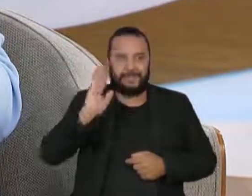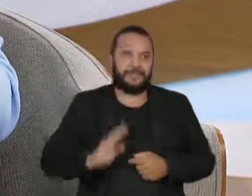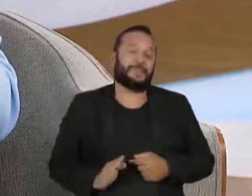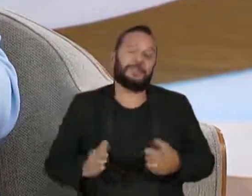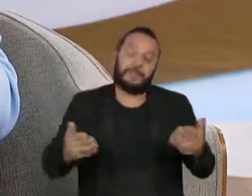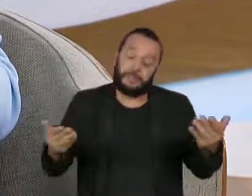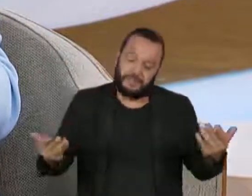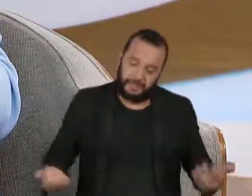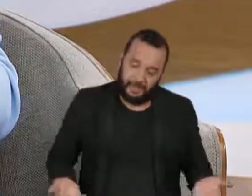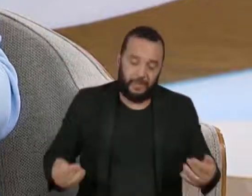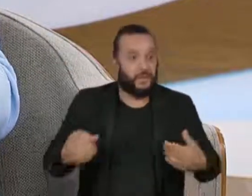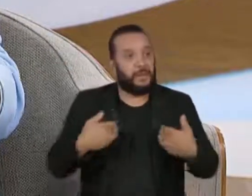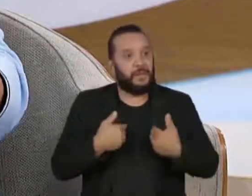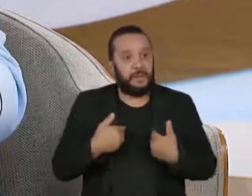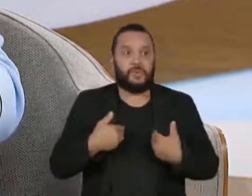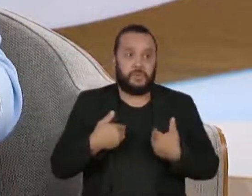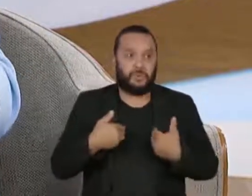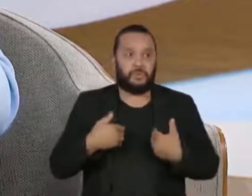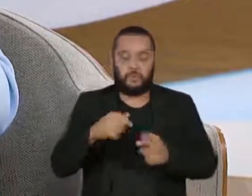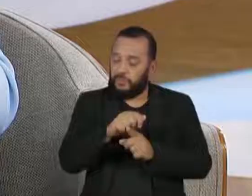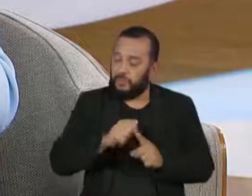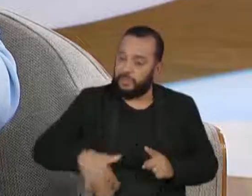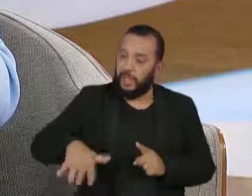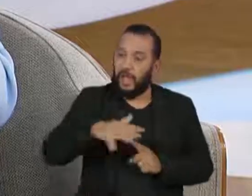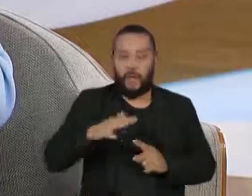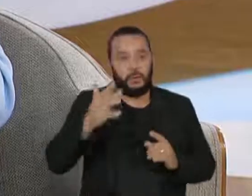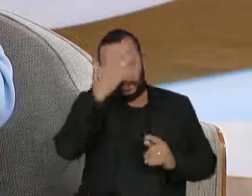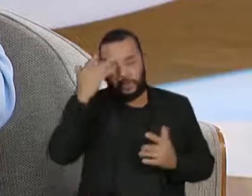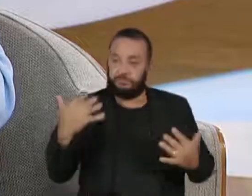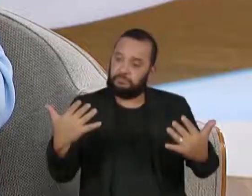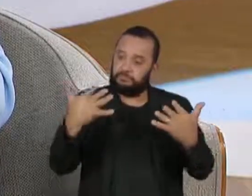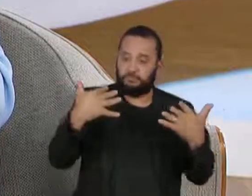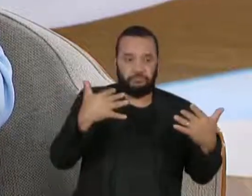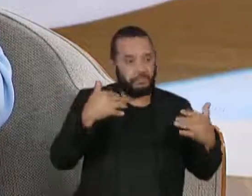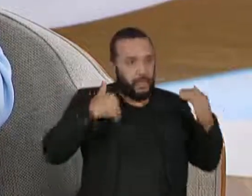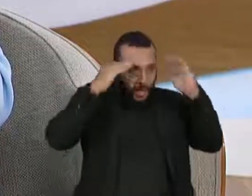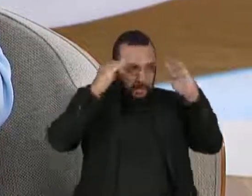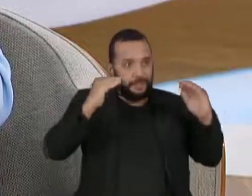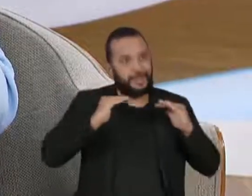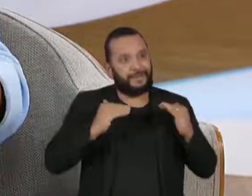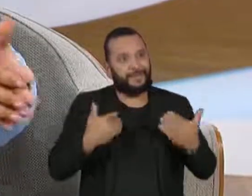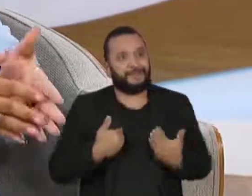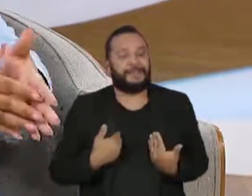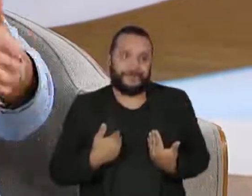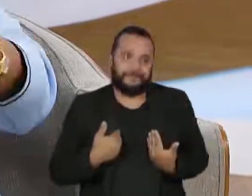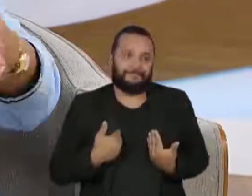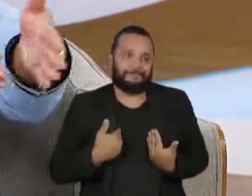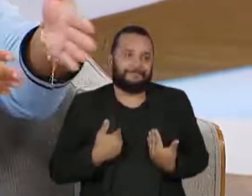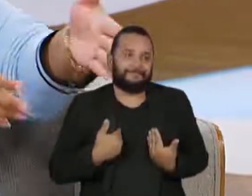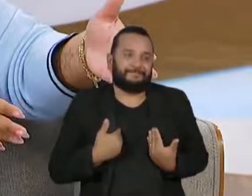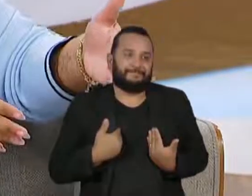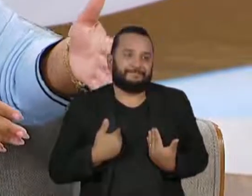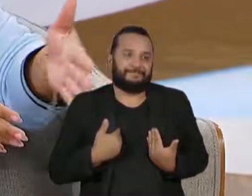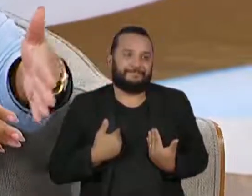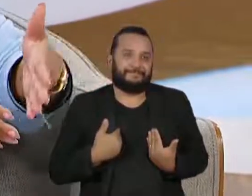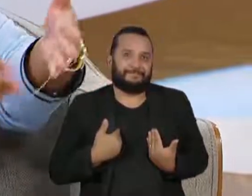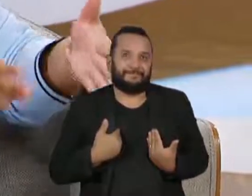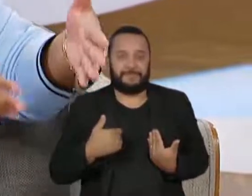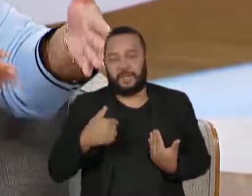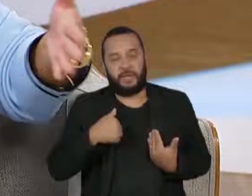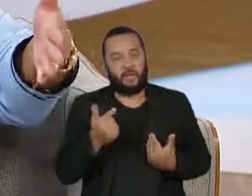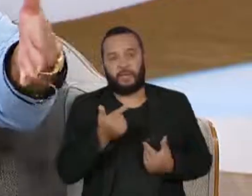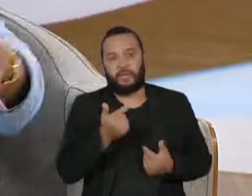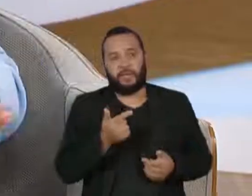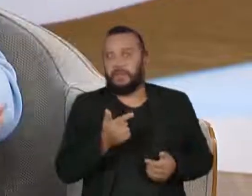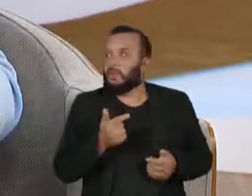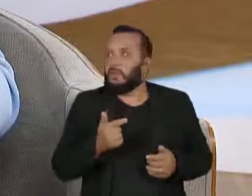nasci numa questão social melhor. E então, eu não tive muitas problemáticas